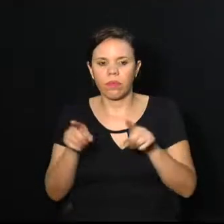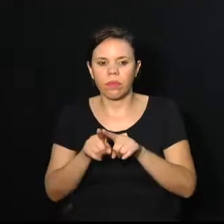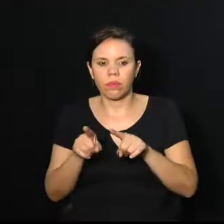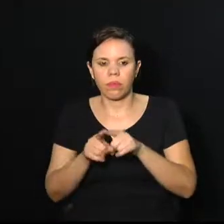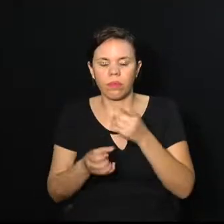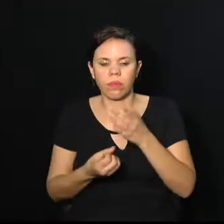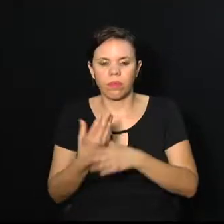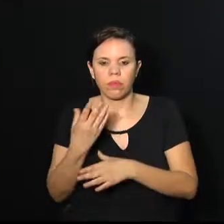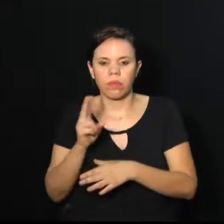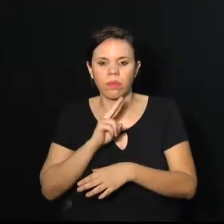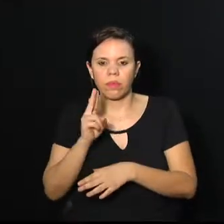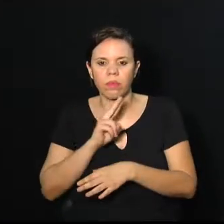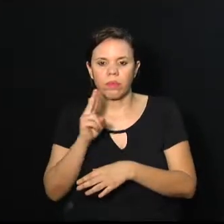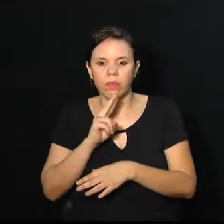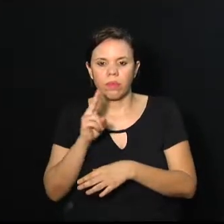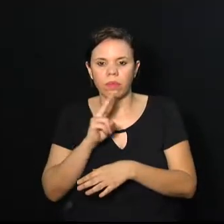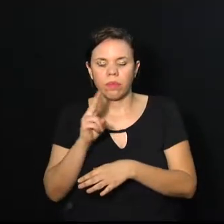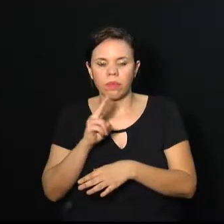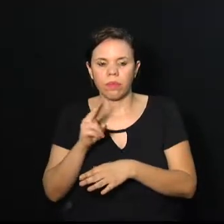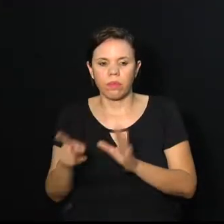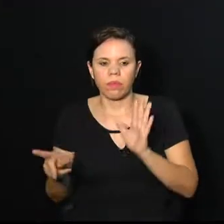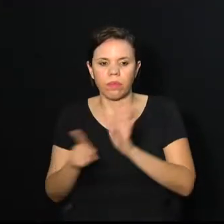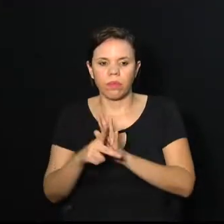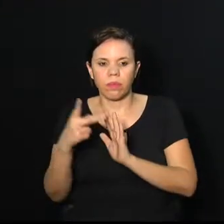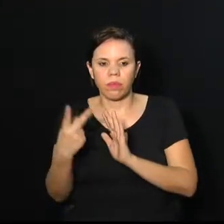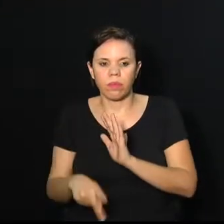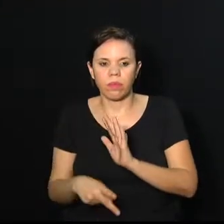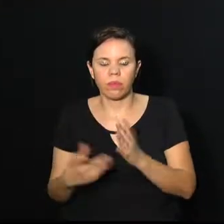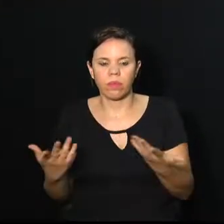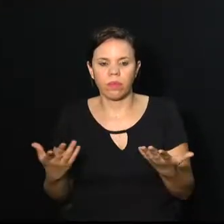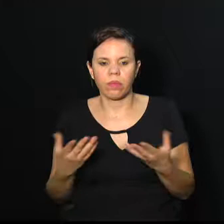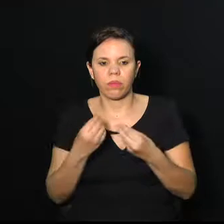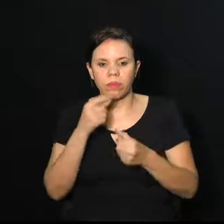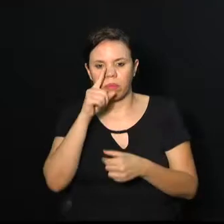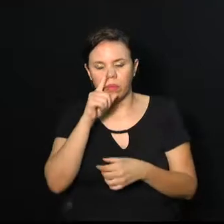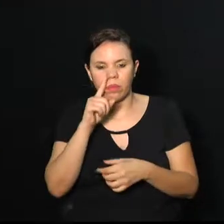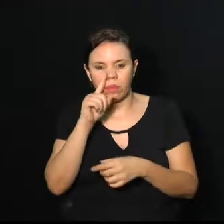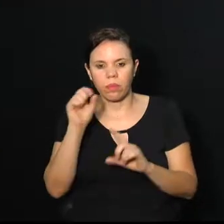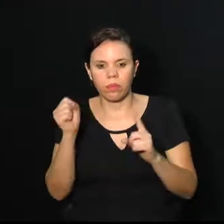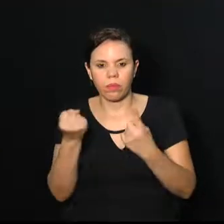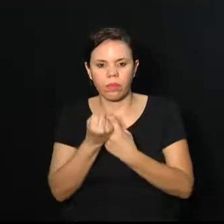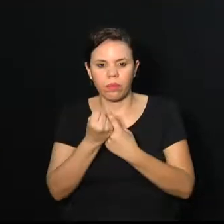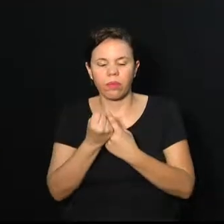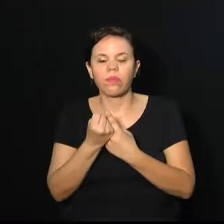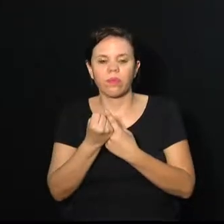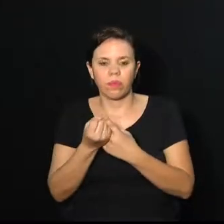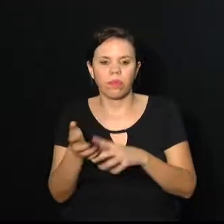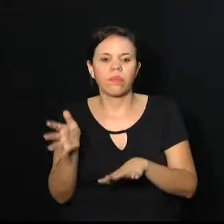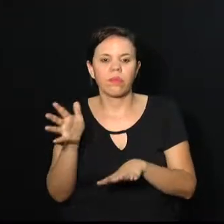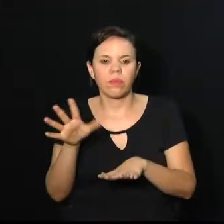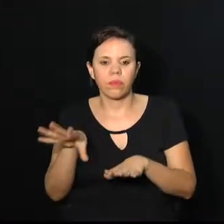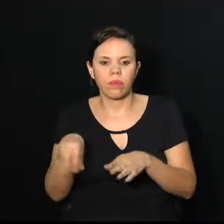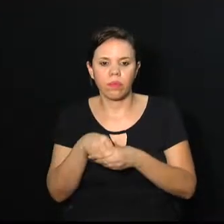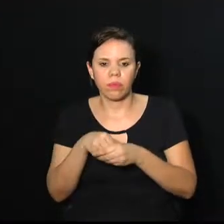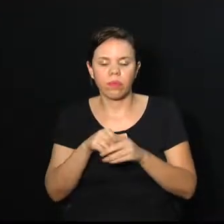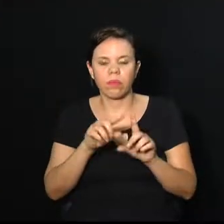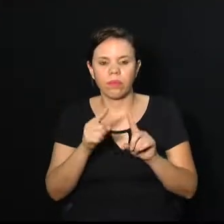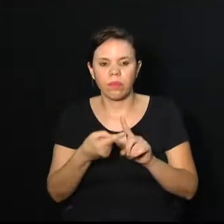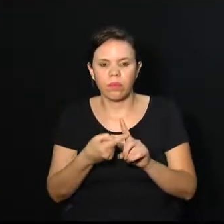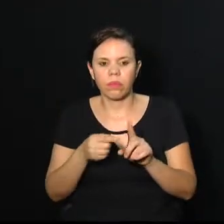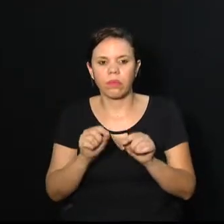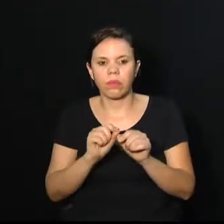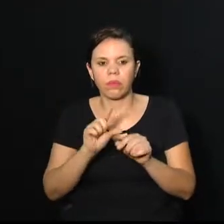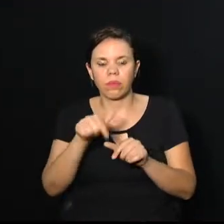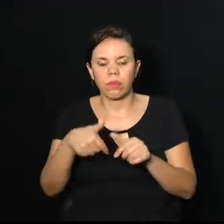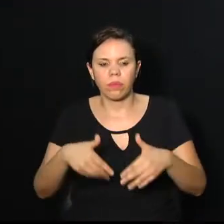situações emergenciais, centradas exclusivamente nas situações de vulnerabilidade e risco social, que está incluso a gestante e a puérpera, que